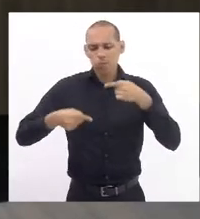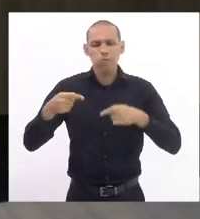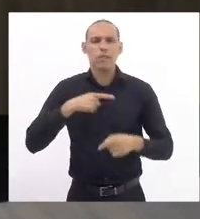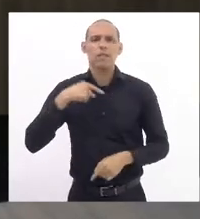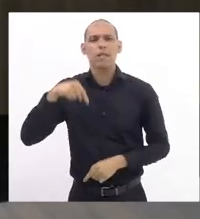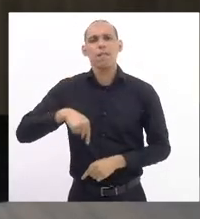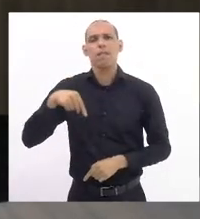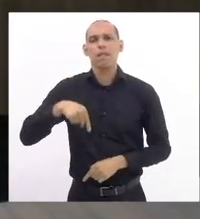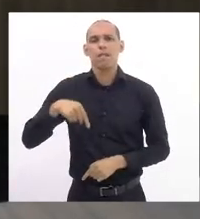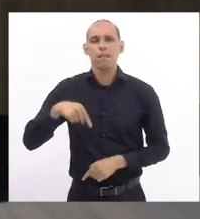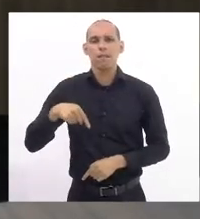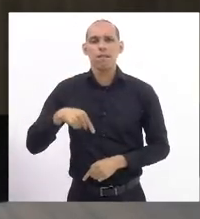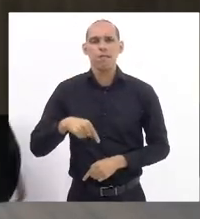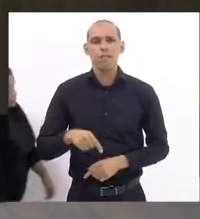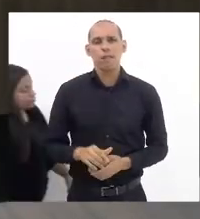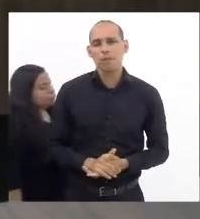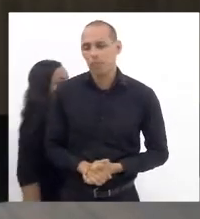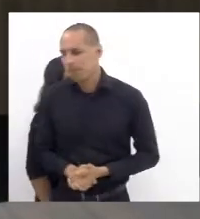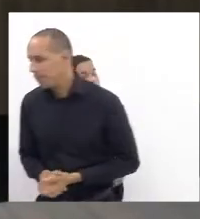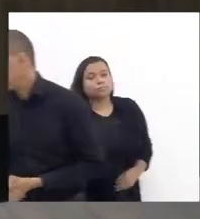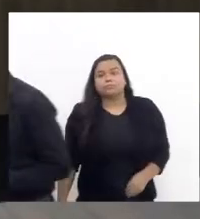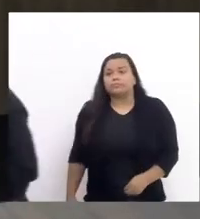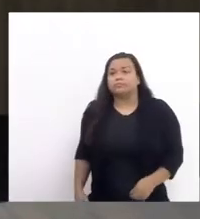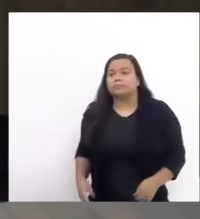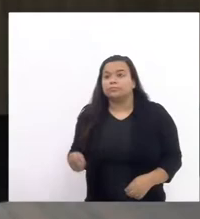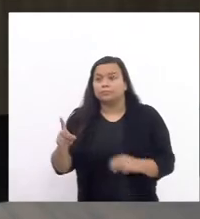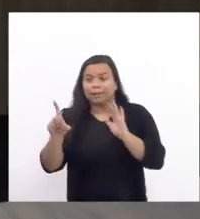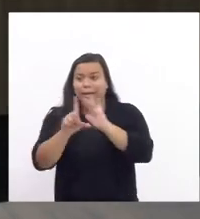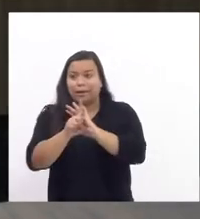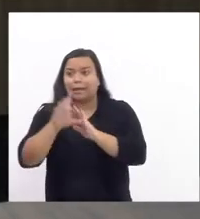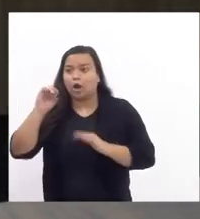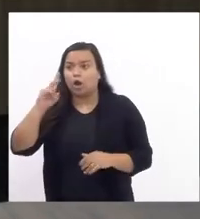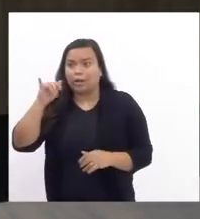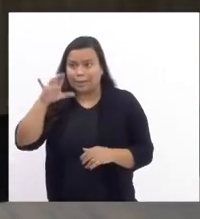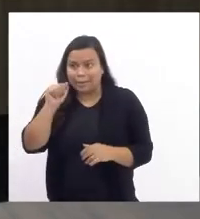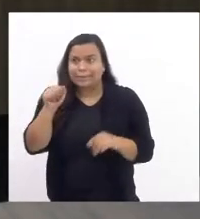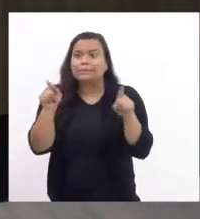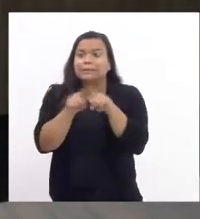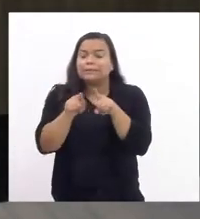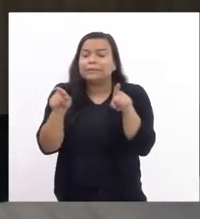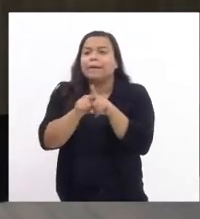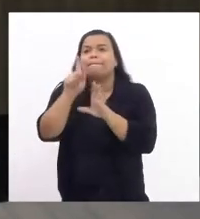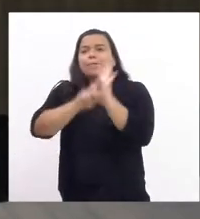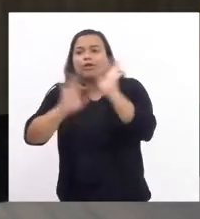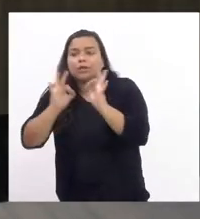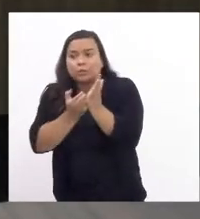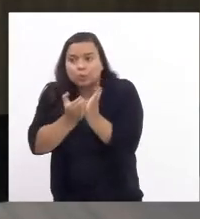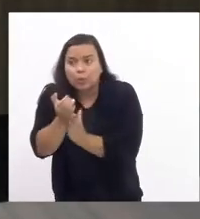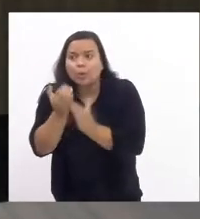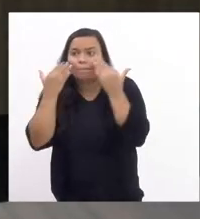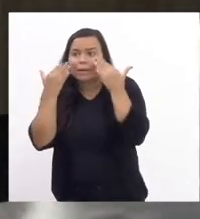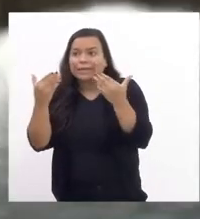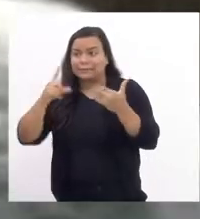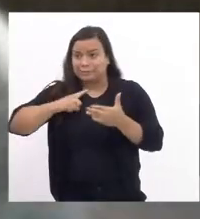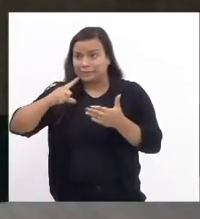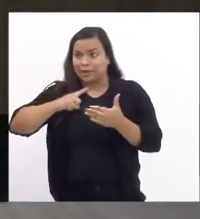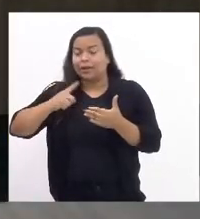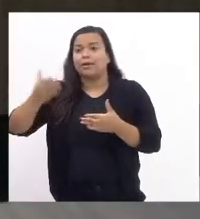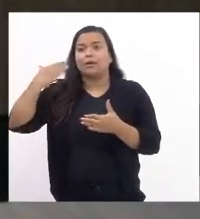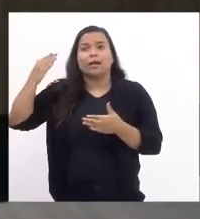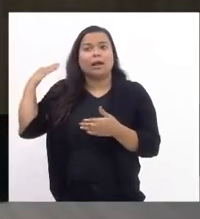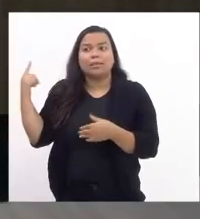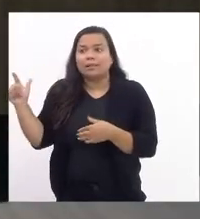aqui na lei orgânica. Inicialmente, o projeto apresentado não tratava de